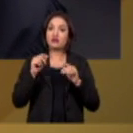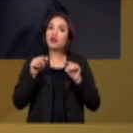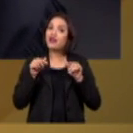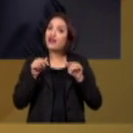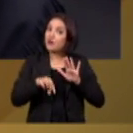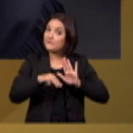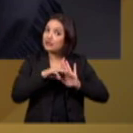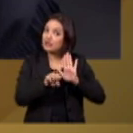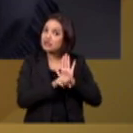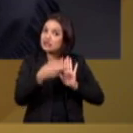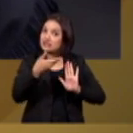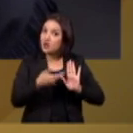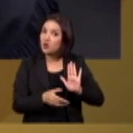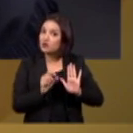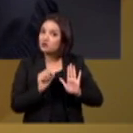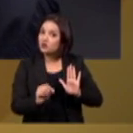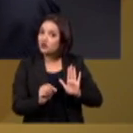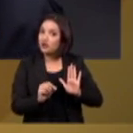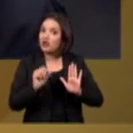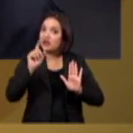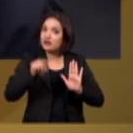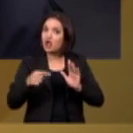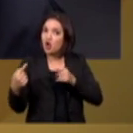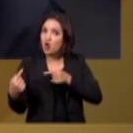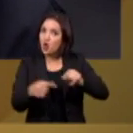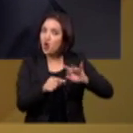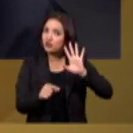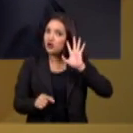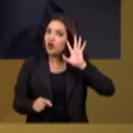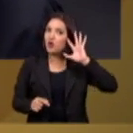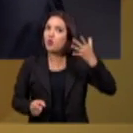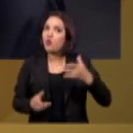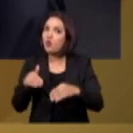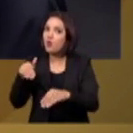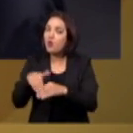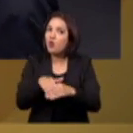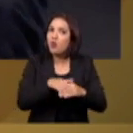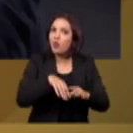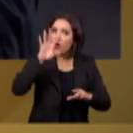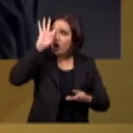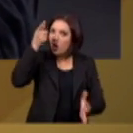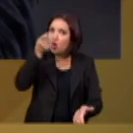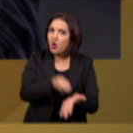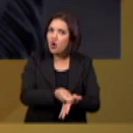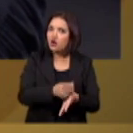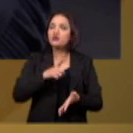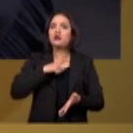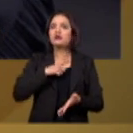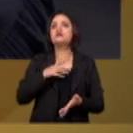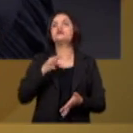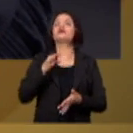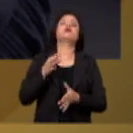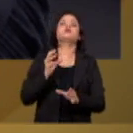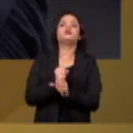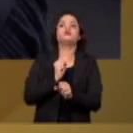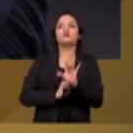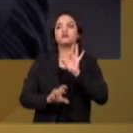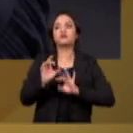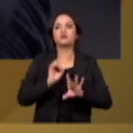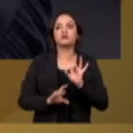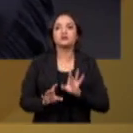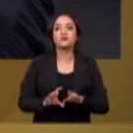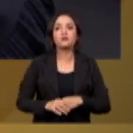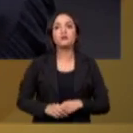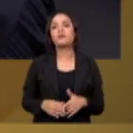em um mandado de segurança que se dá conta um acordo entre a tomada de contas especial dano ao patrimônio da